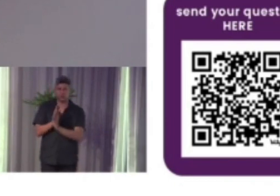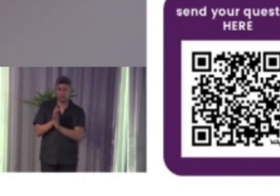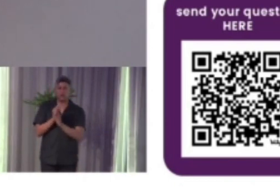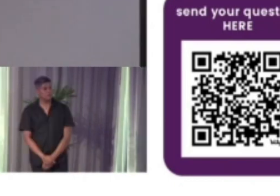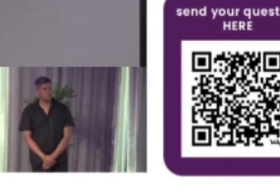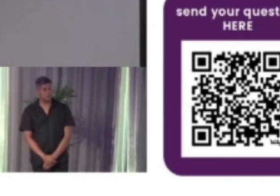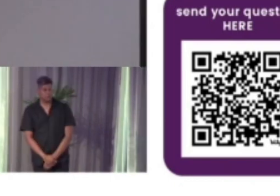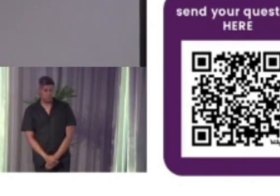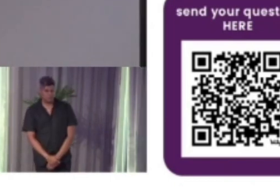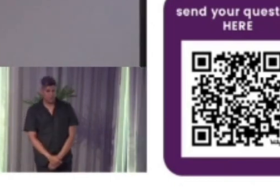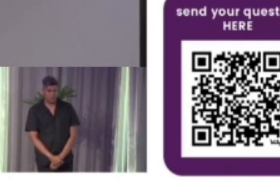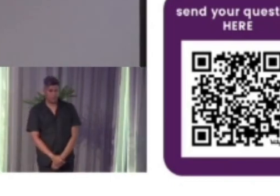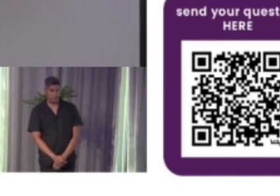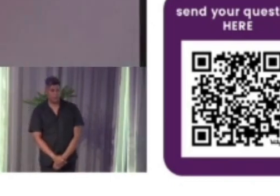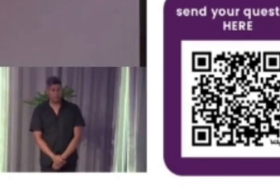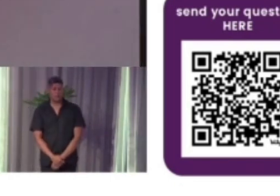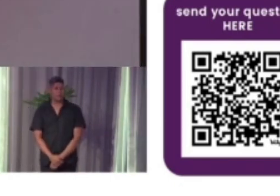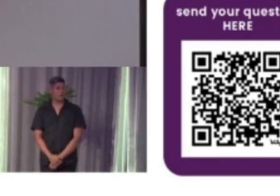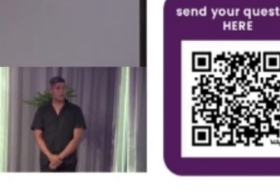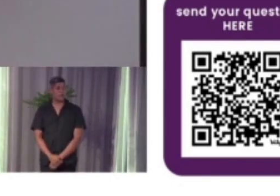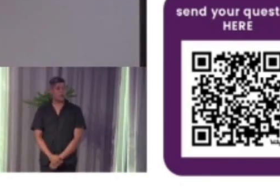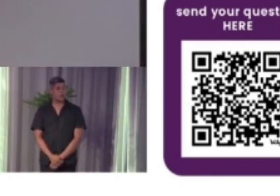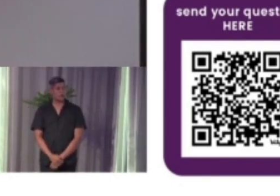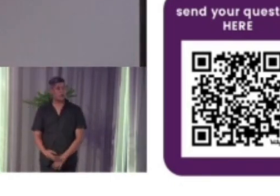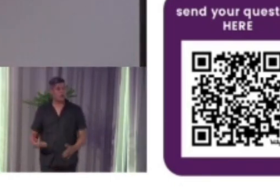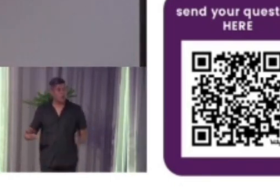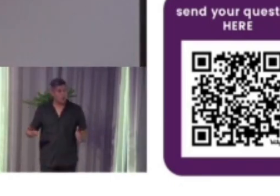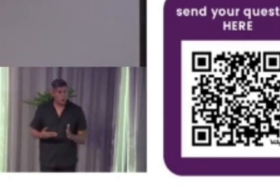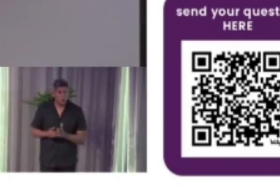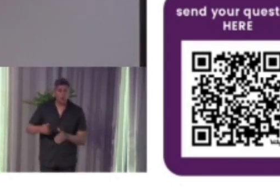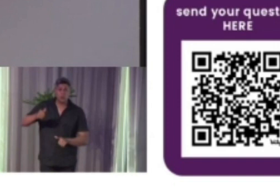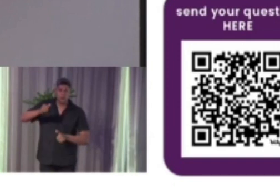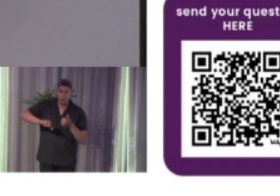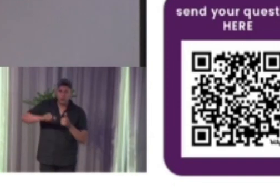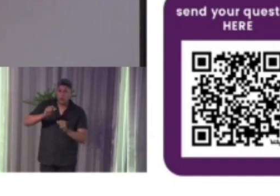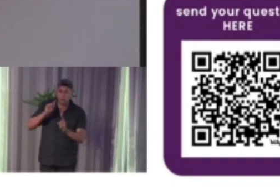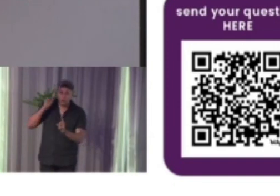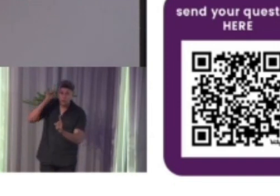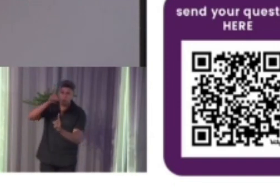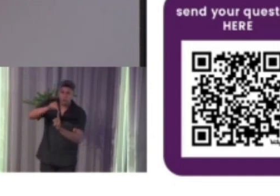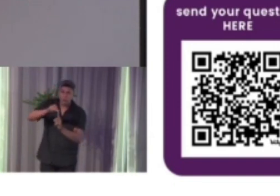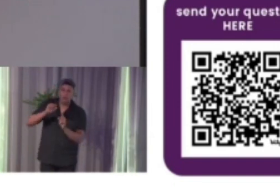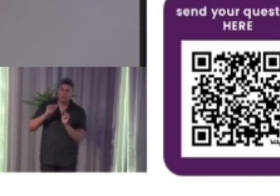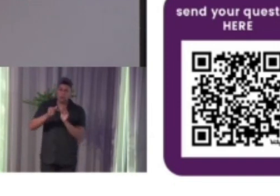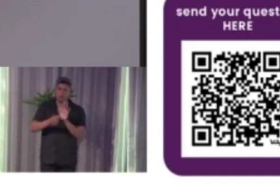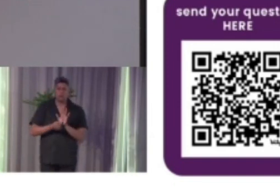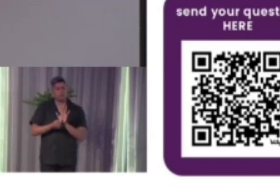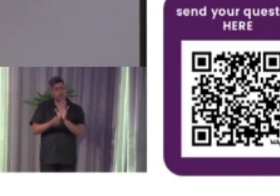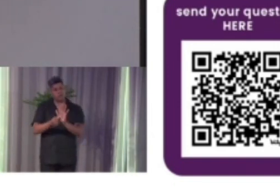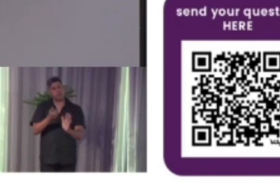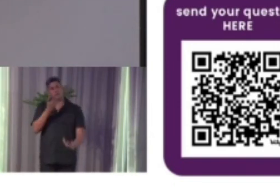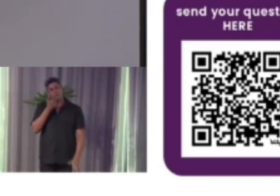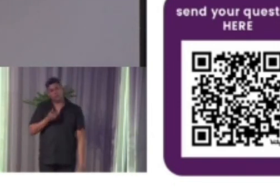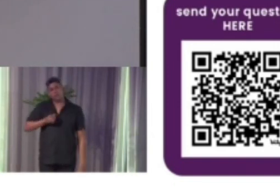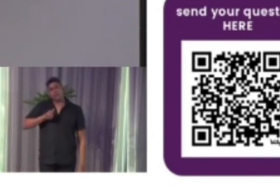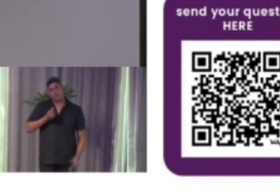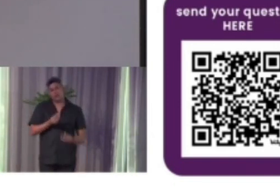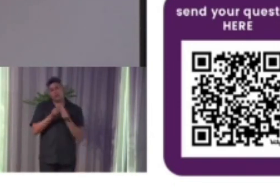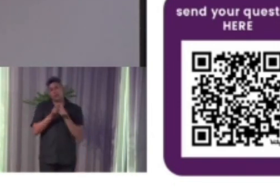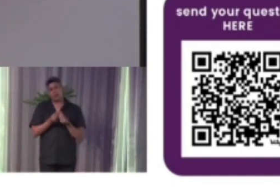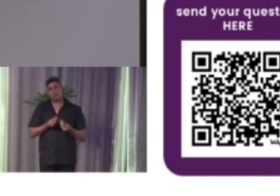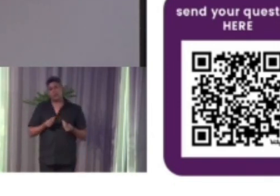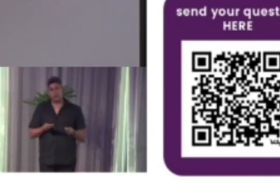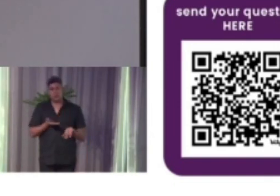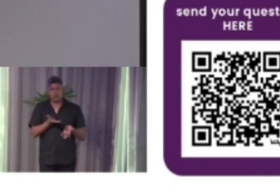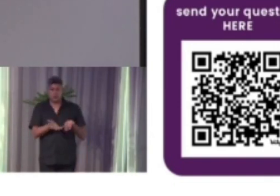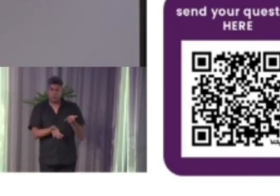terapêuticas têm, mas, em última análise, o propósito desses registros é trazer uma melhoria na qualidade da